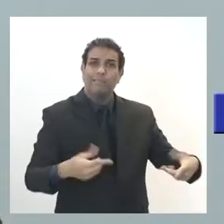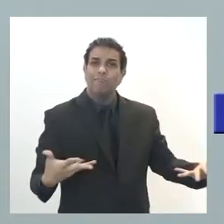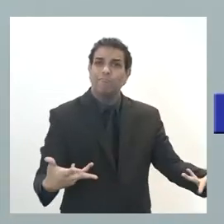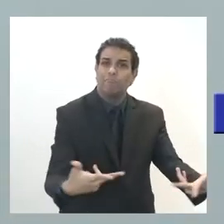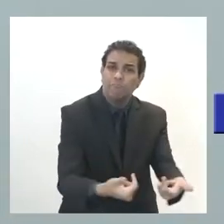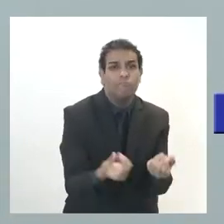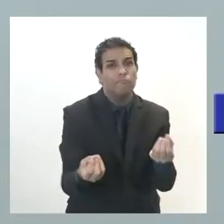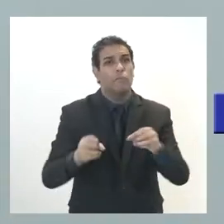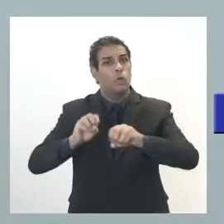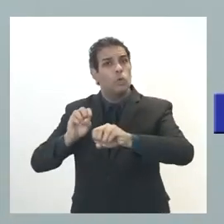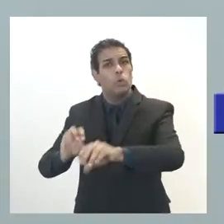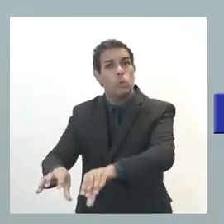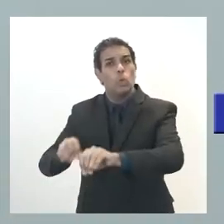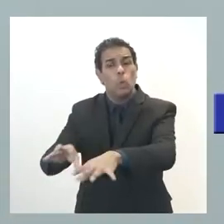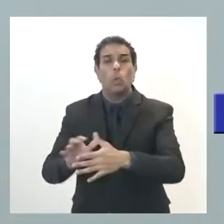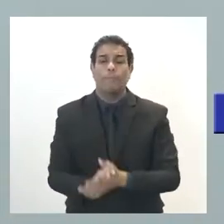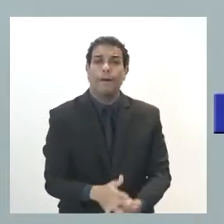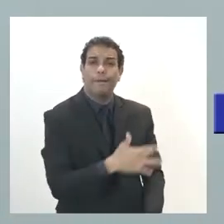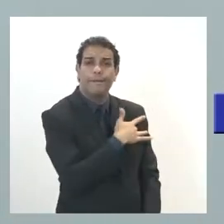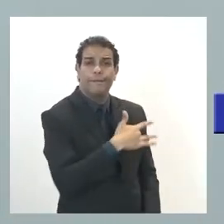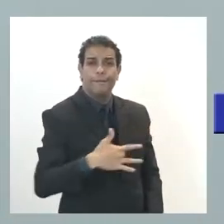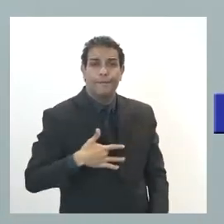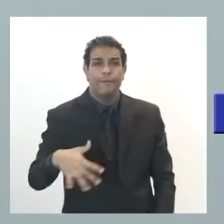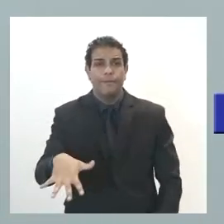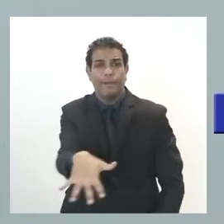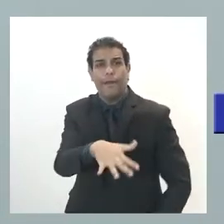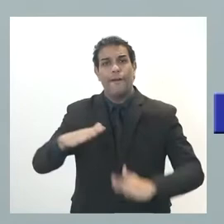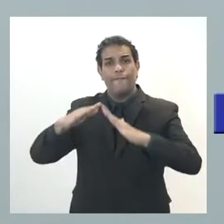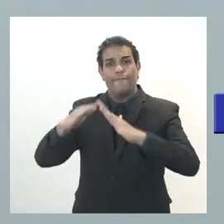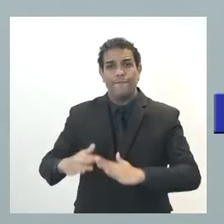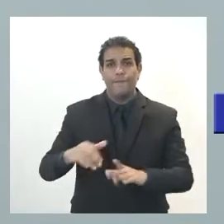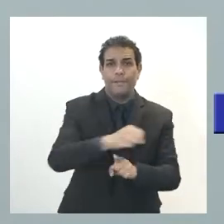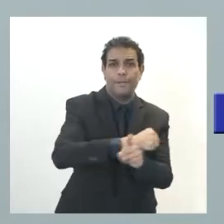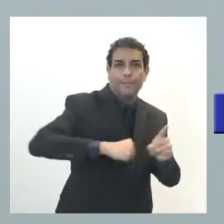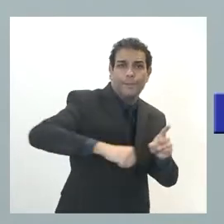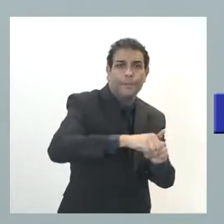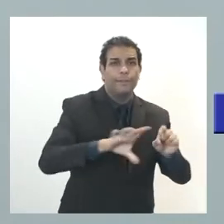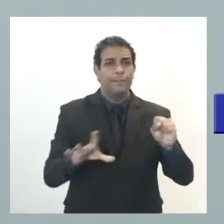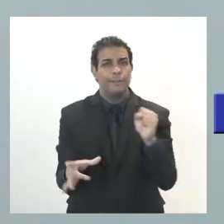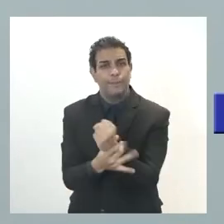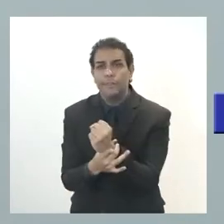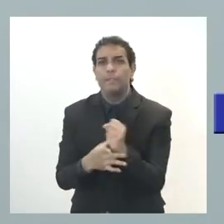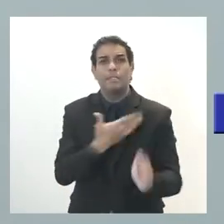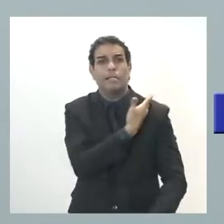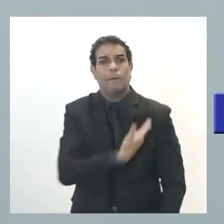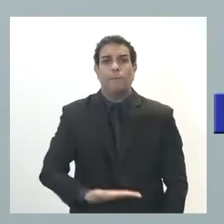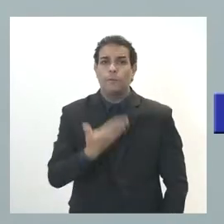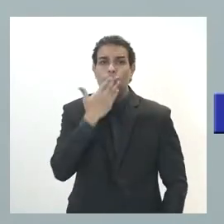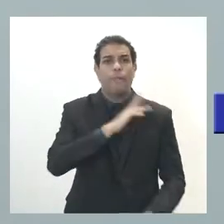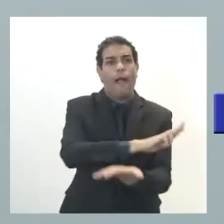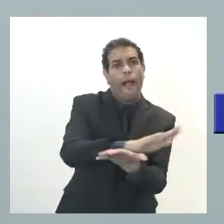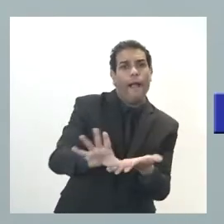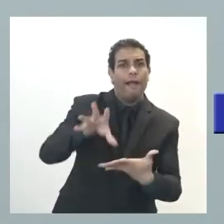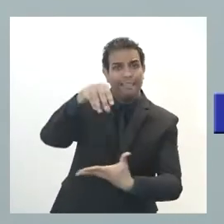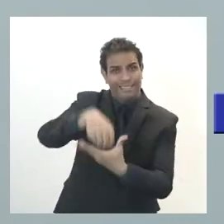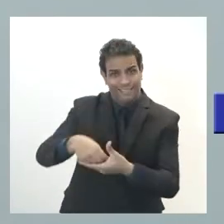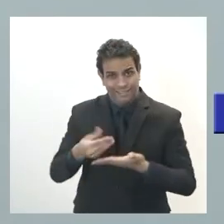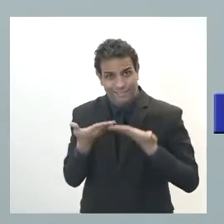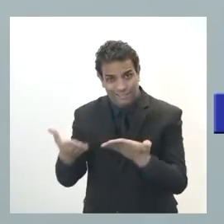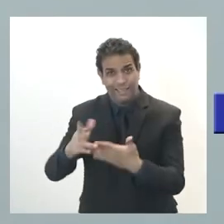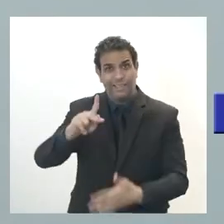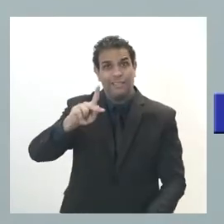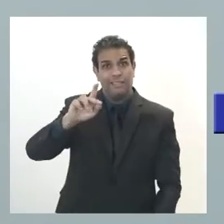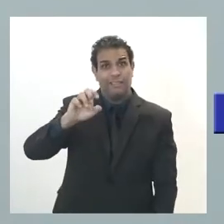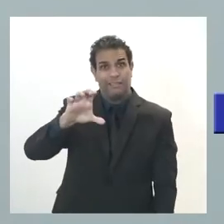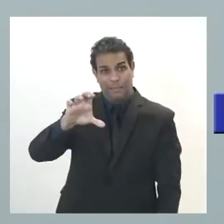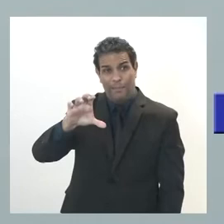Como a educação a saúde habitação Assistência Social a segurança pública então é disso que se trata esta PEC